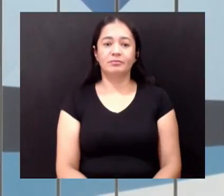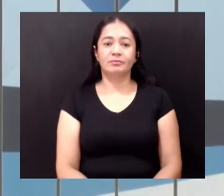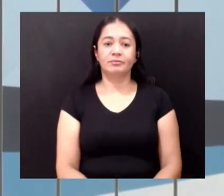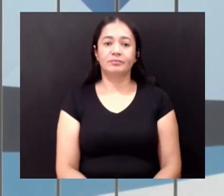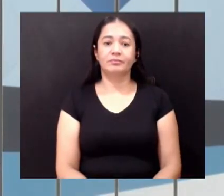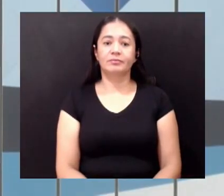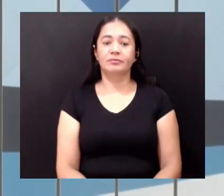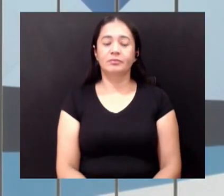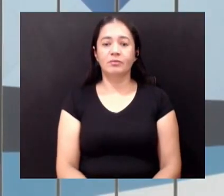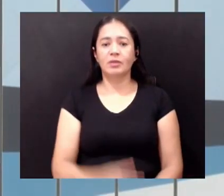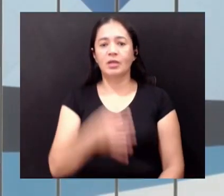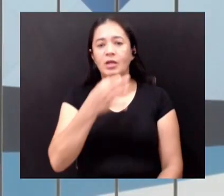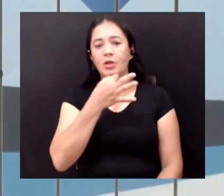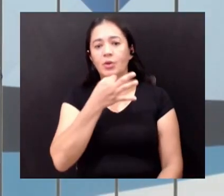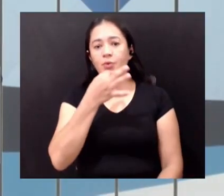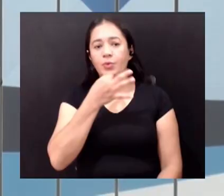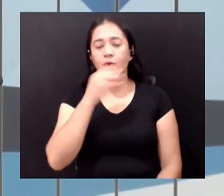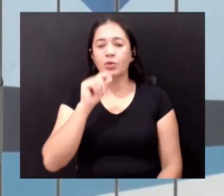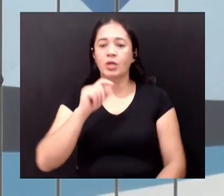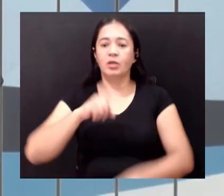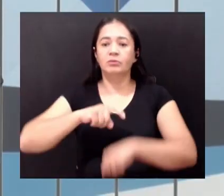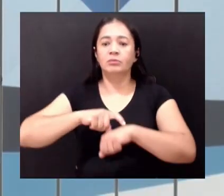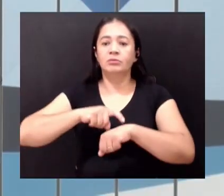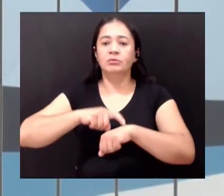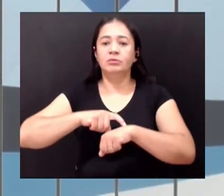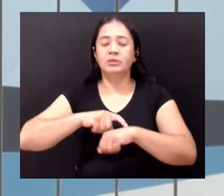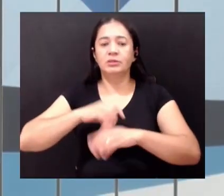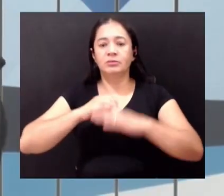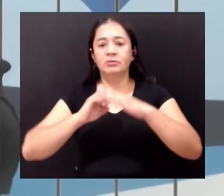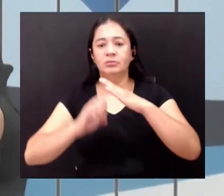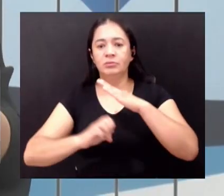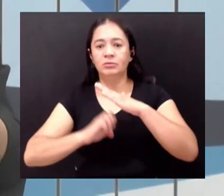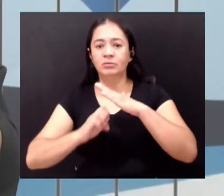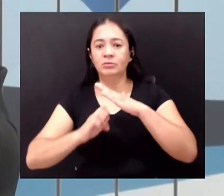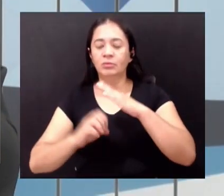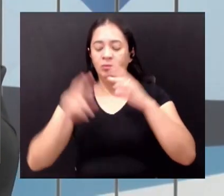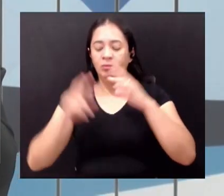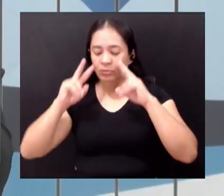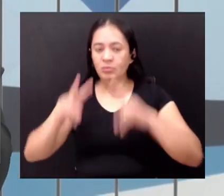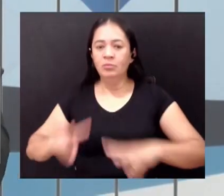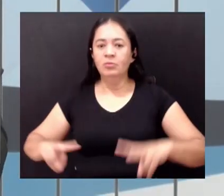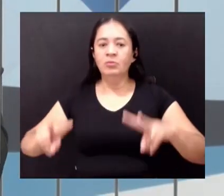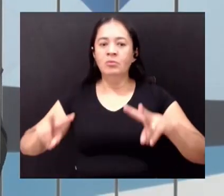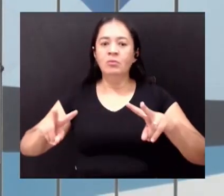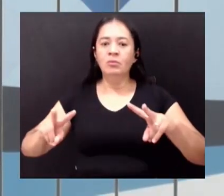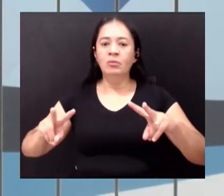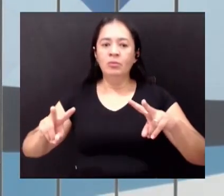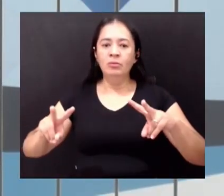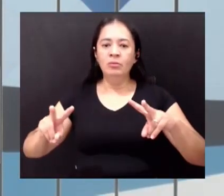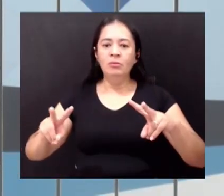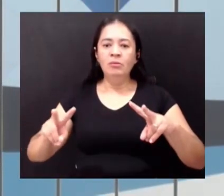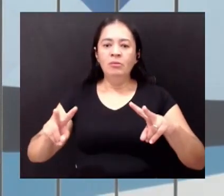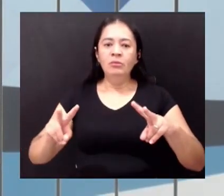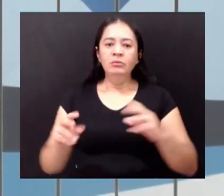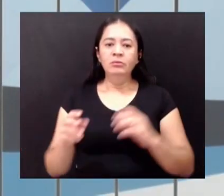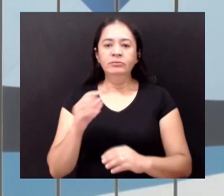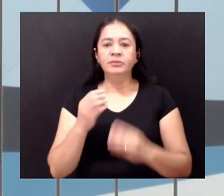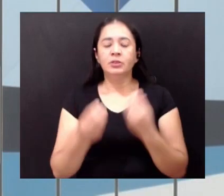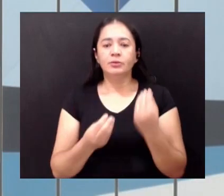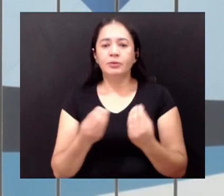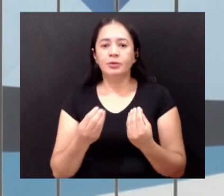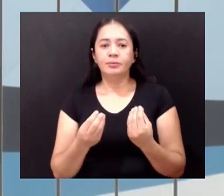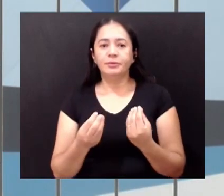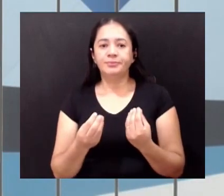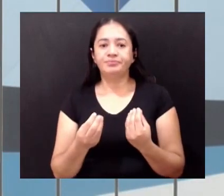um momento de que as empresas consigam olhar para dentro, mas também ter uma visão de como é que o exterior me